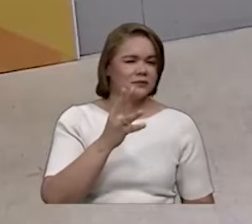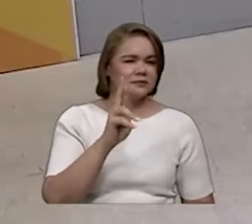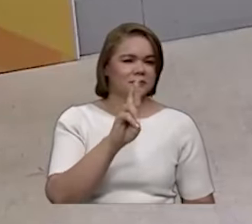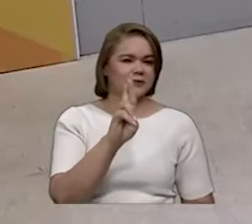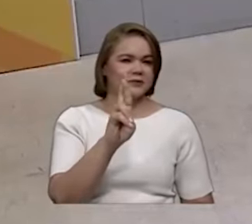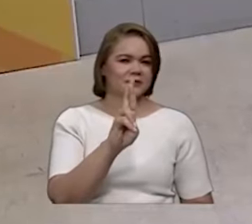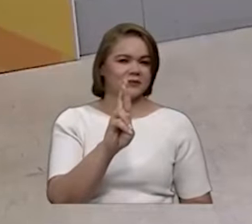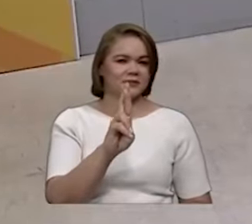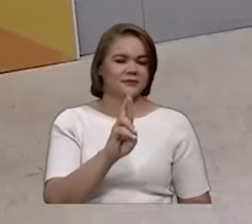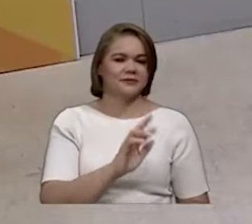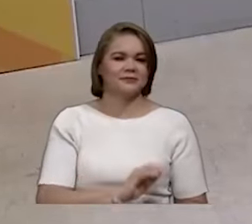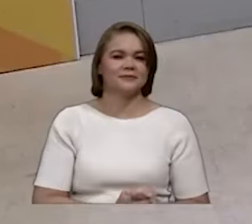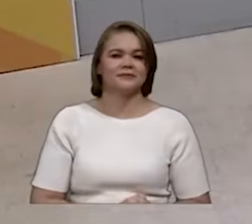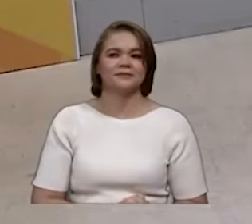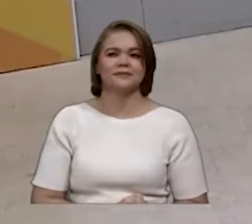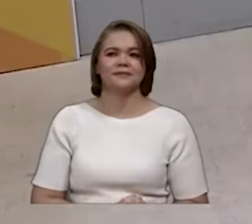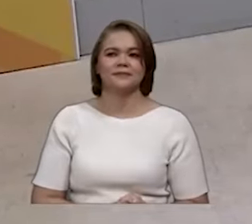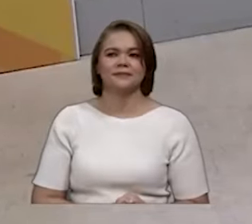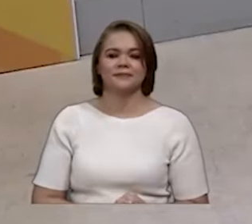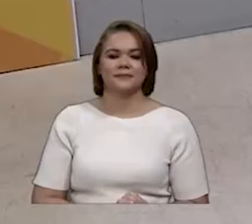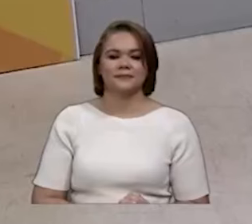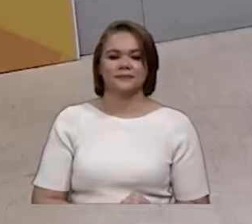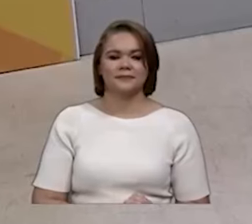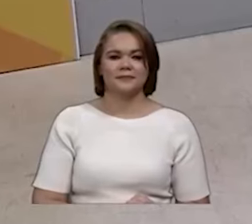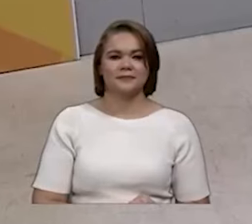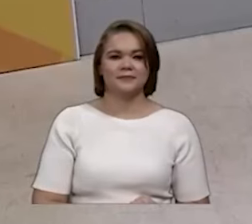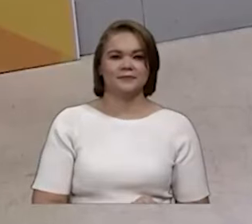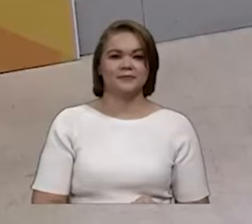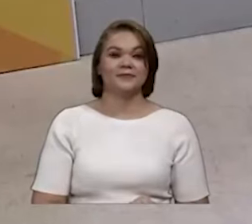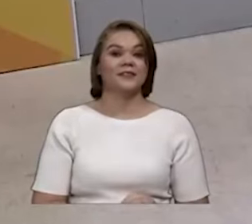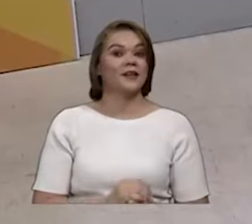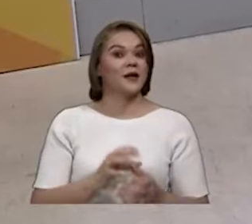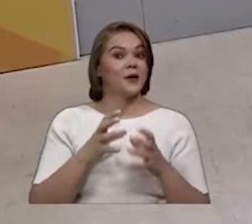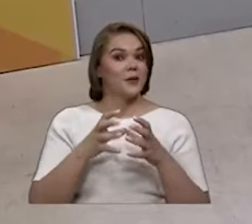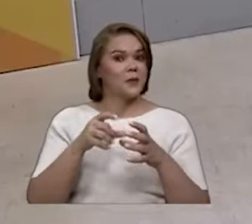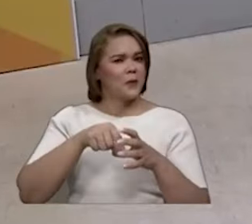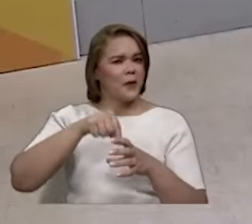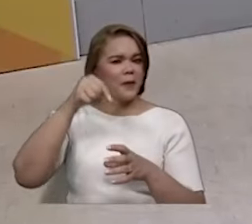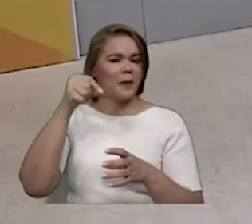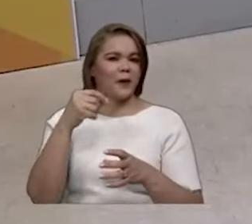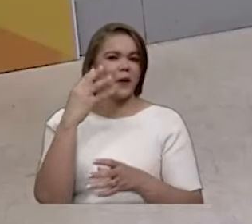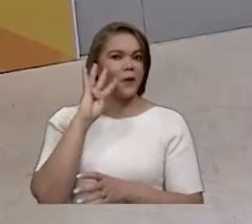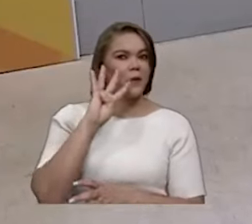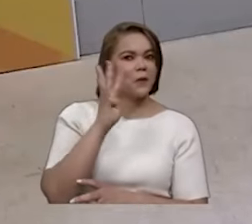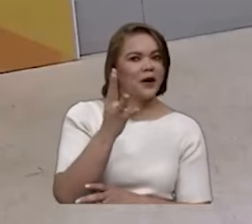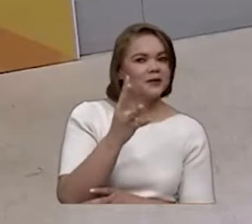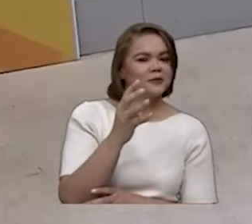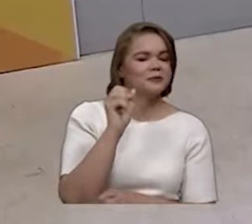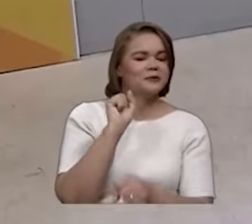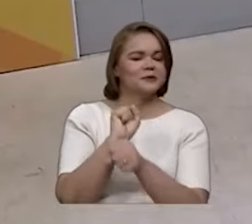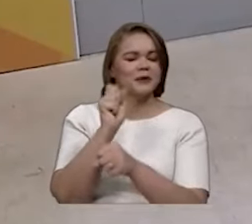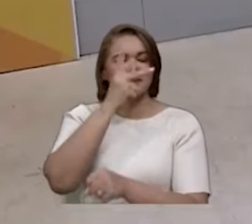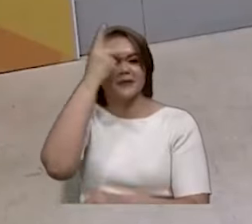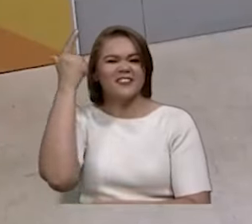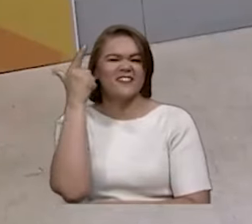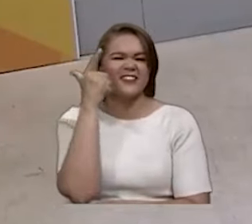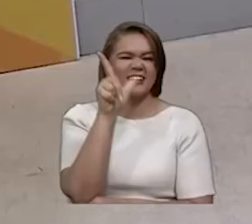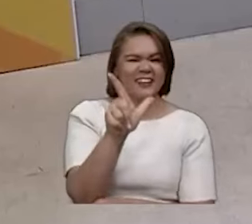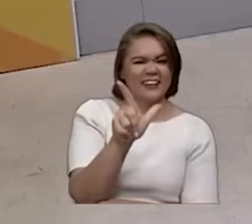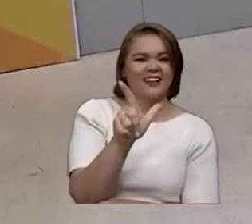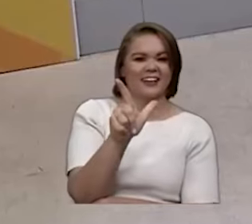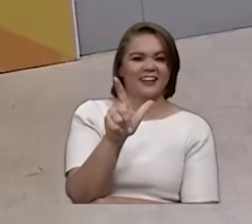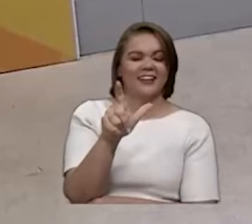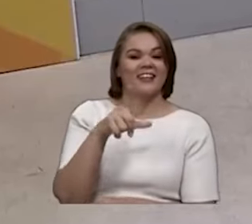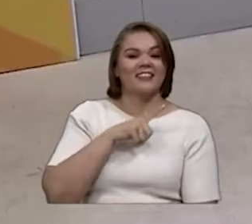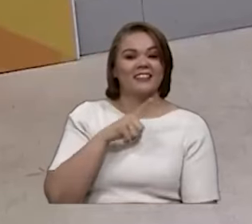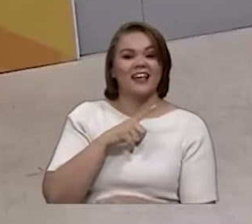R$4.000, minha gente. Por uma bolinha, então, R$4.000 esperando o dono ou dona. Temos a bolinha na mão